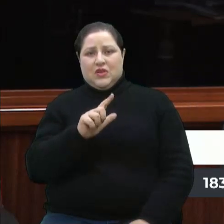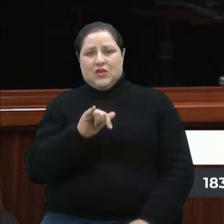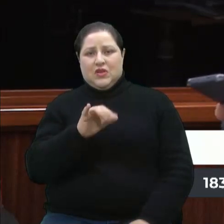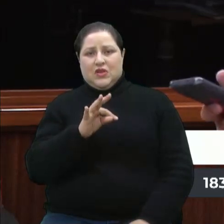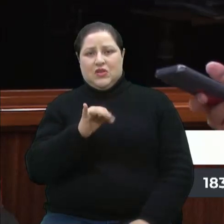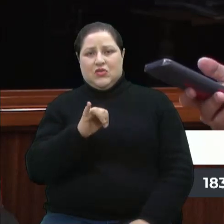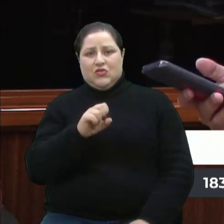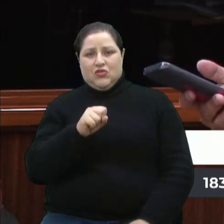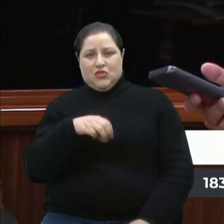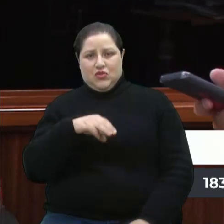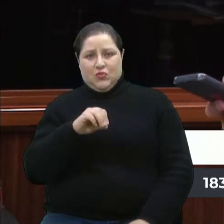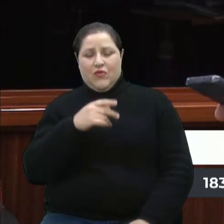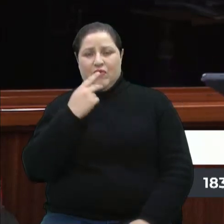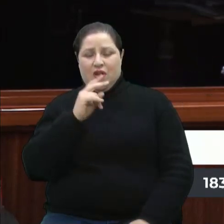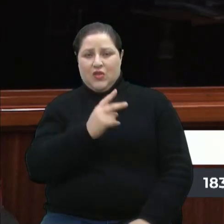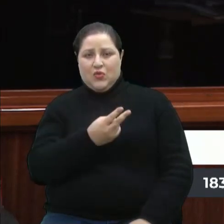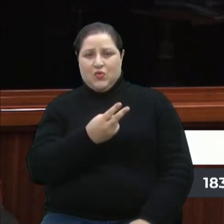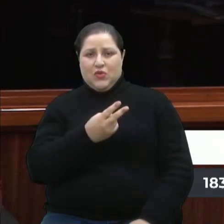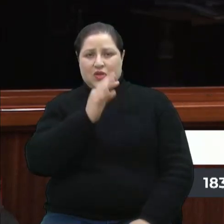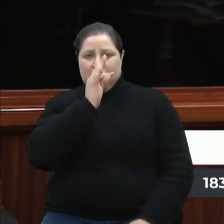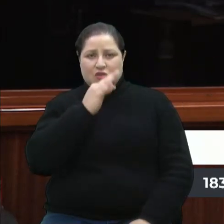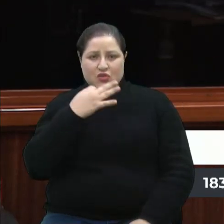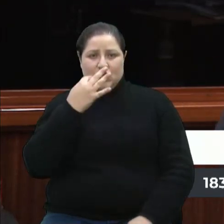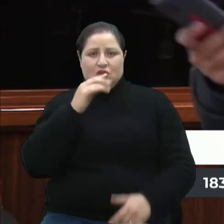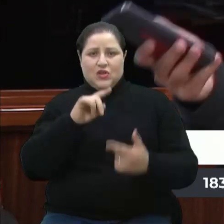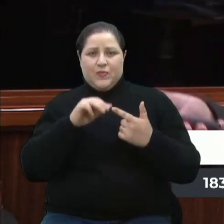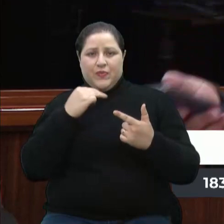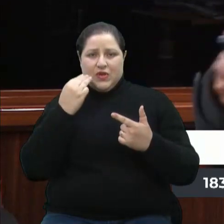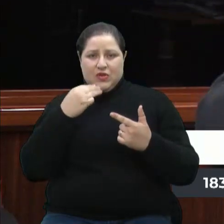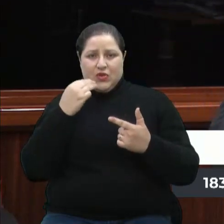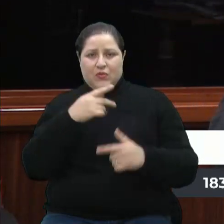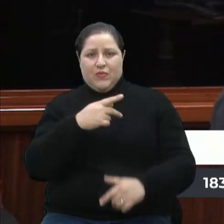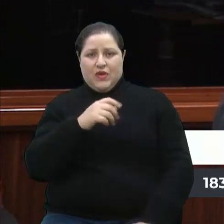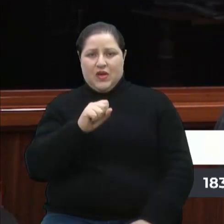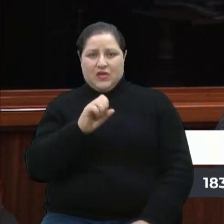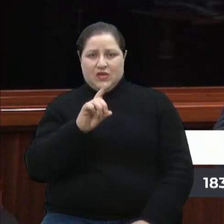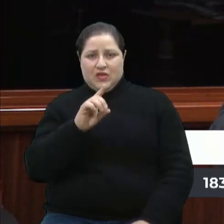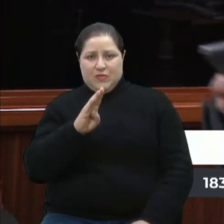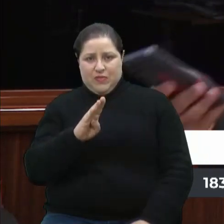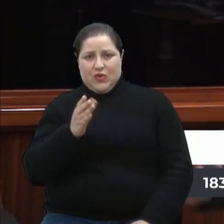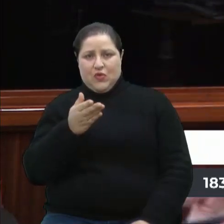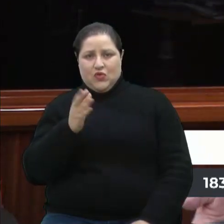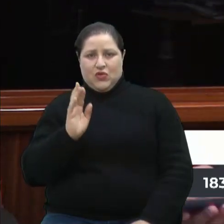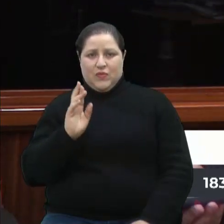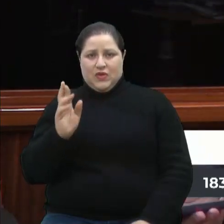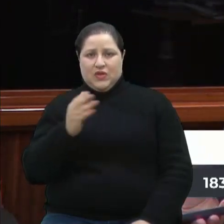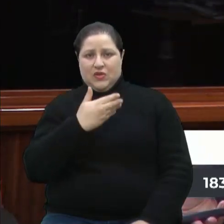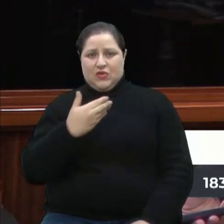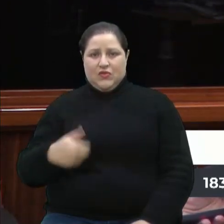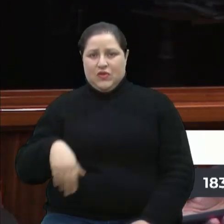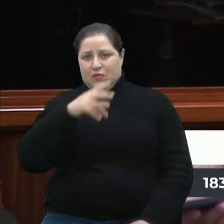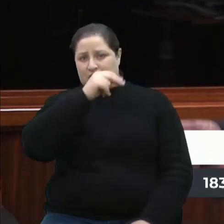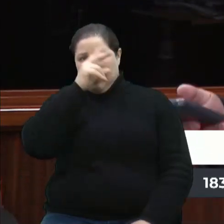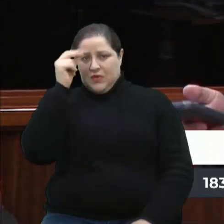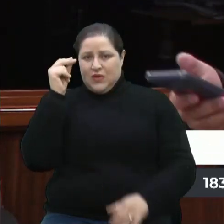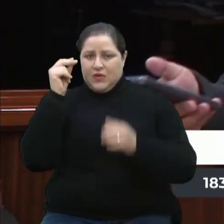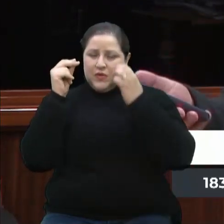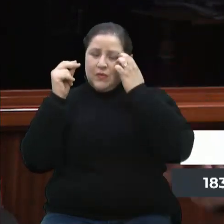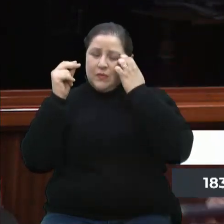do PSDB, a colega Tatiane Frisso e a colega Marisol, que hoje representam o governo municipal e o governo federal,